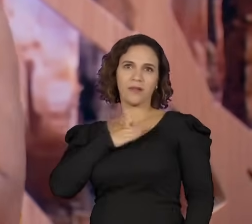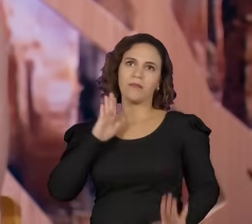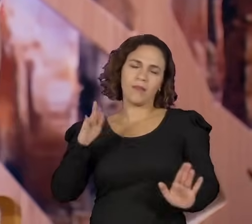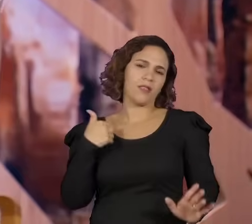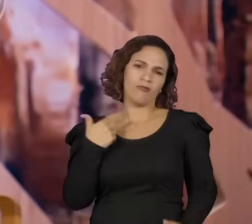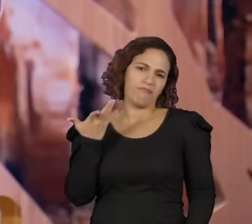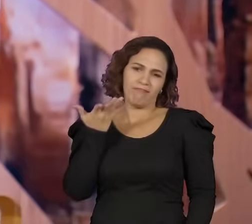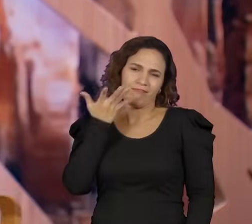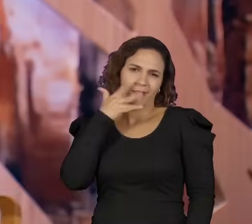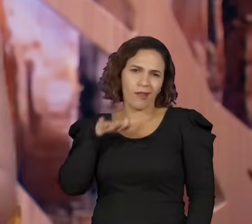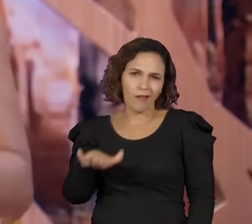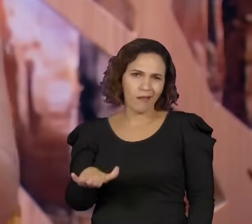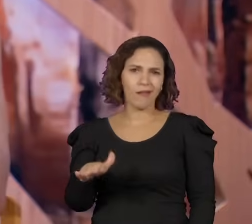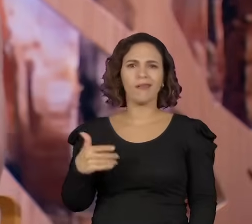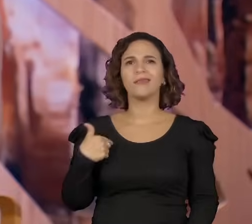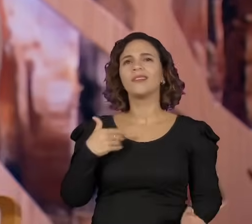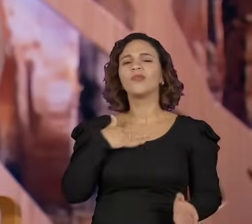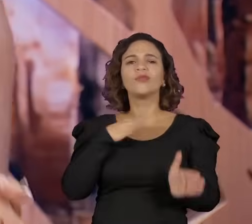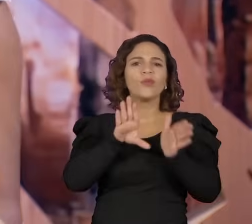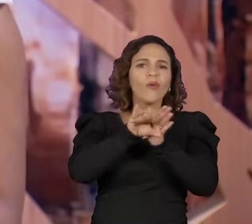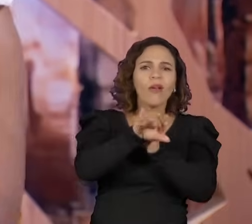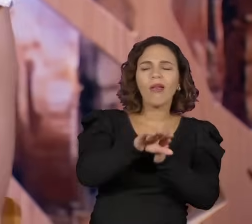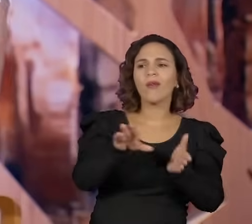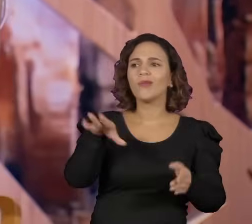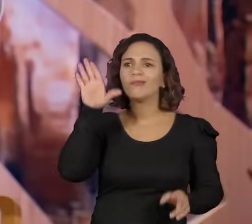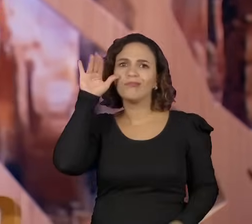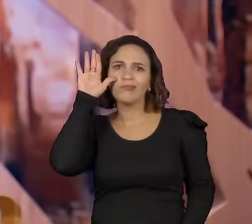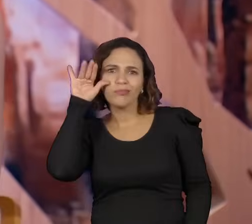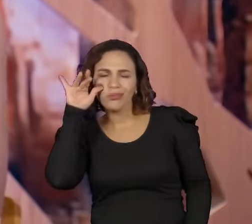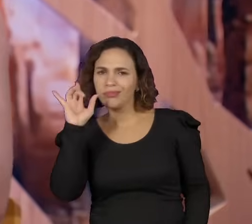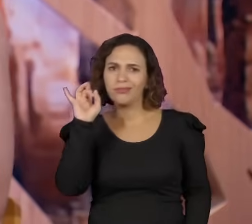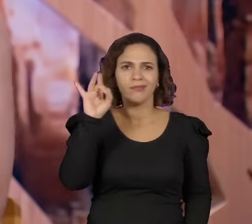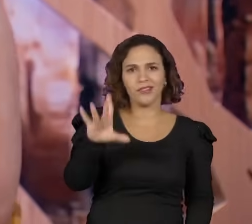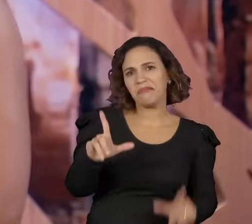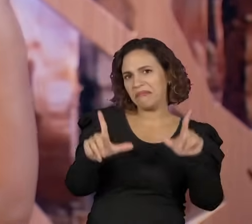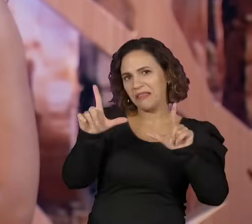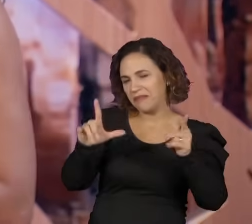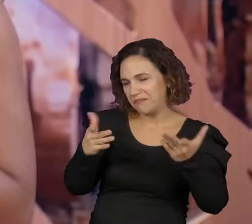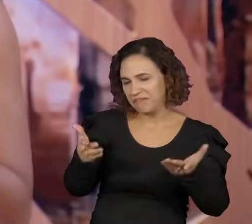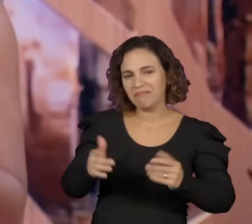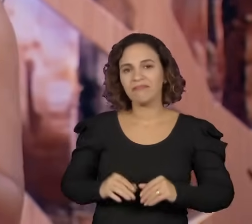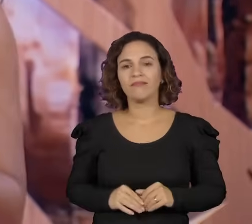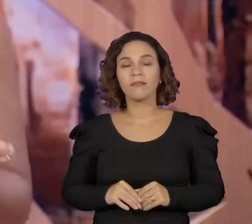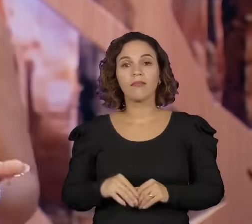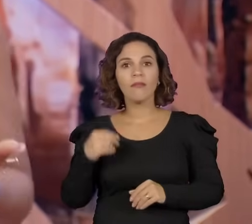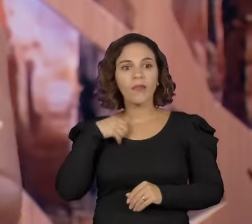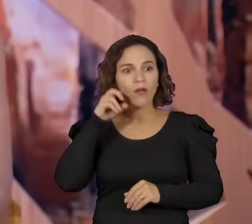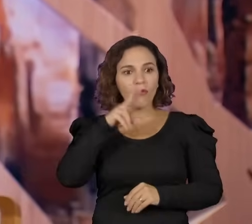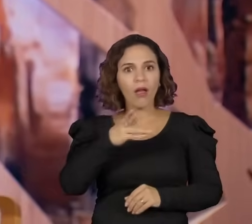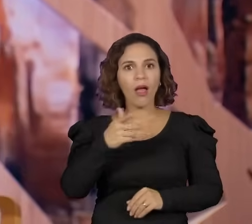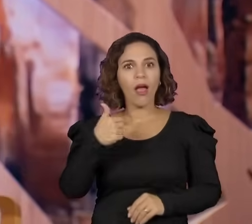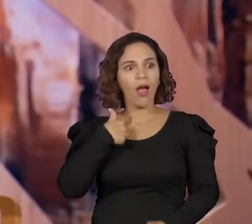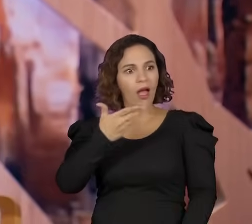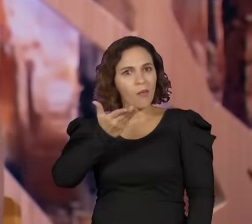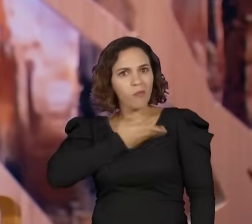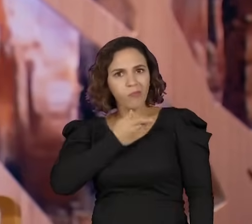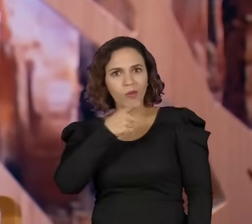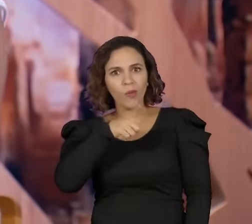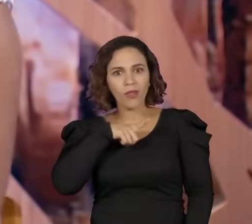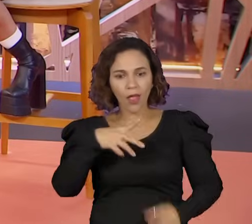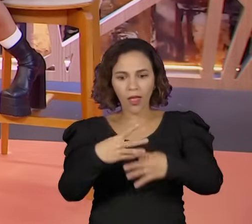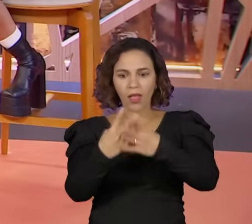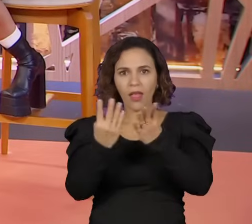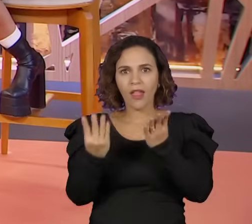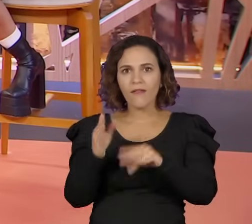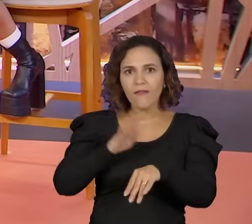criança, né? Eu jogava no Google, lia revista, assistia coisa na TV. Quando eu vi um amigo na minha sala com um tarô ali